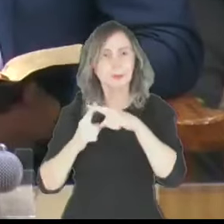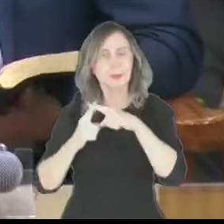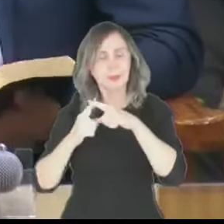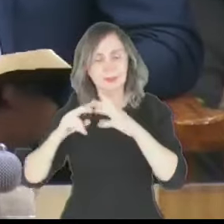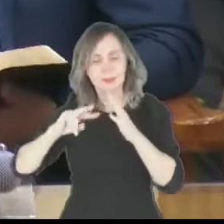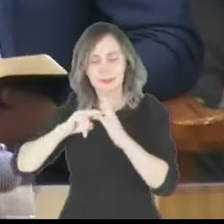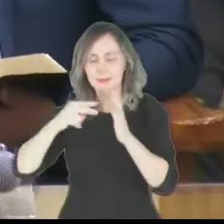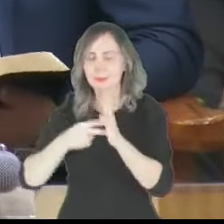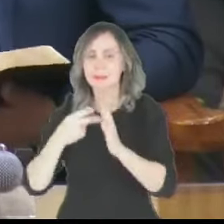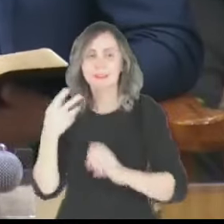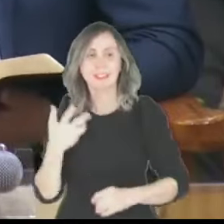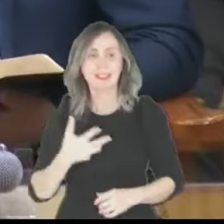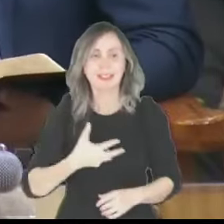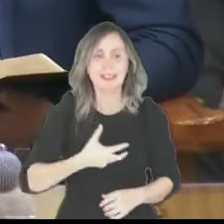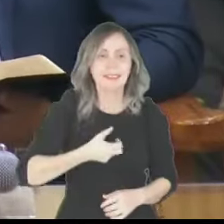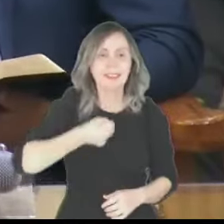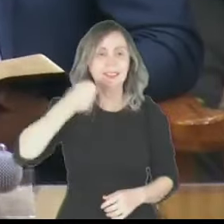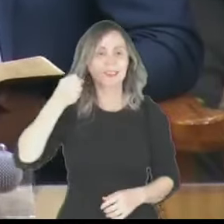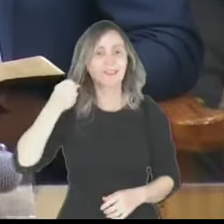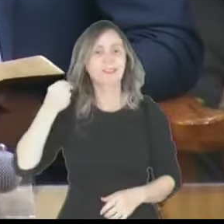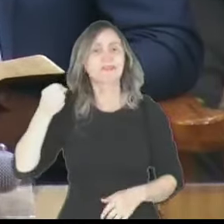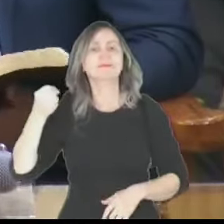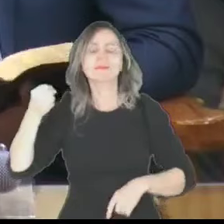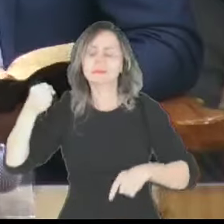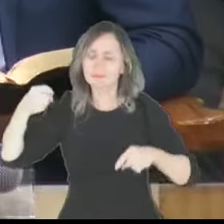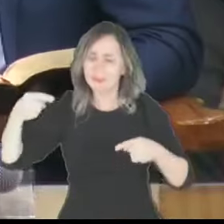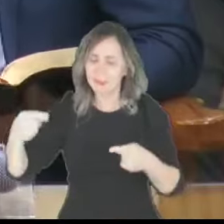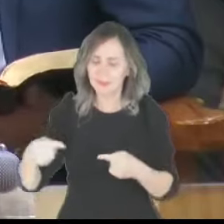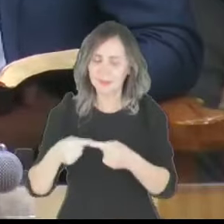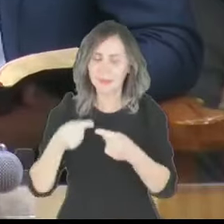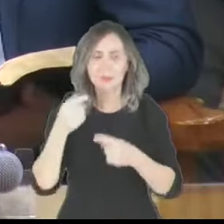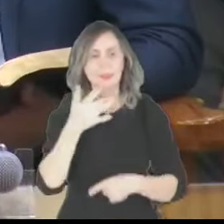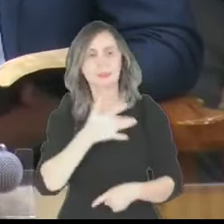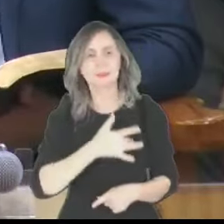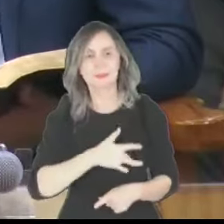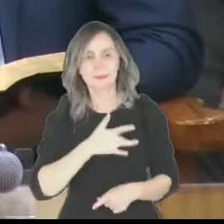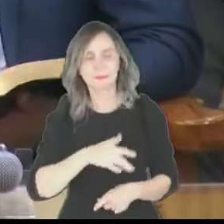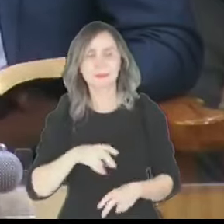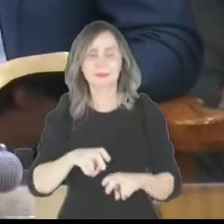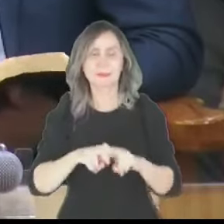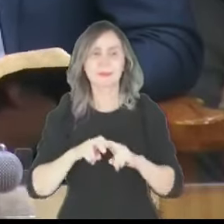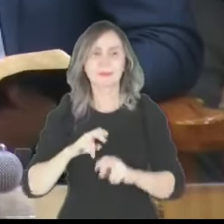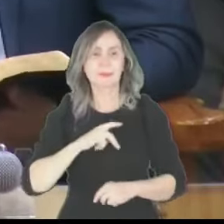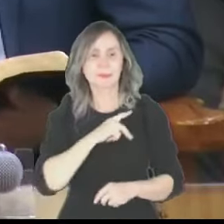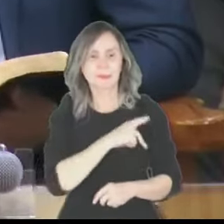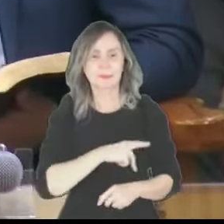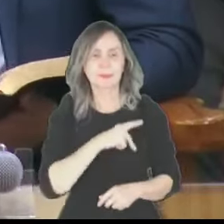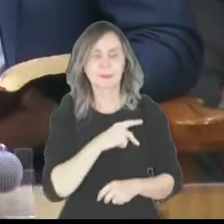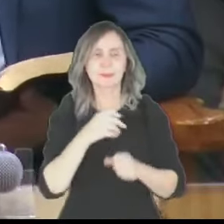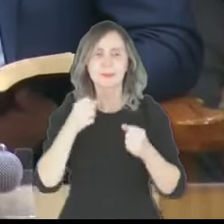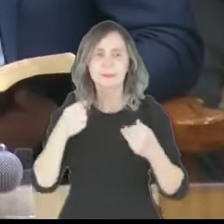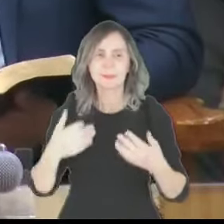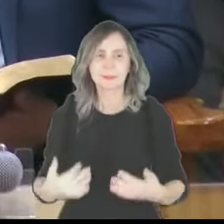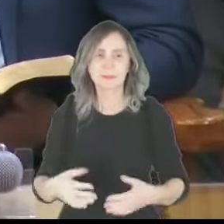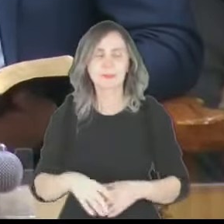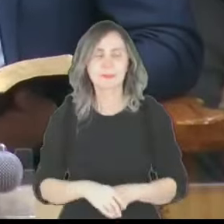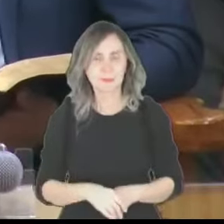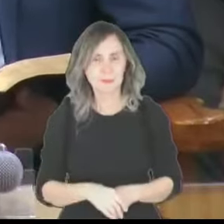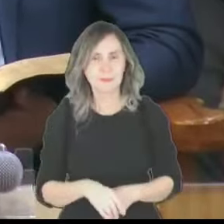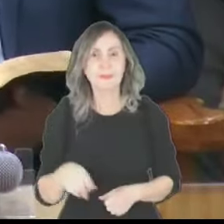É a lógica Da misericórdia De Deus Por isso que Paulo diz Para que